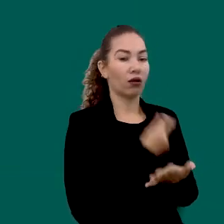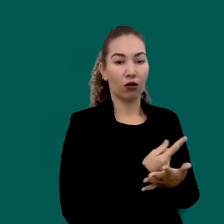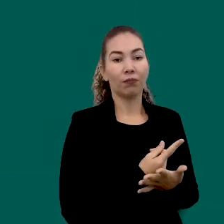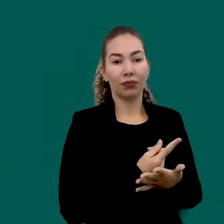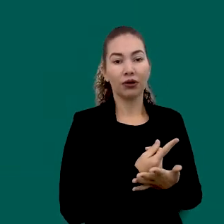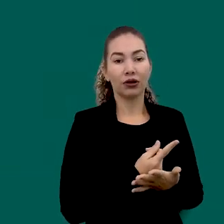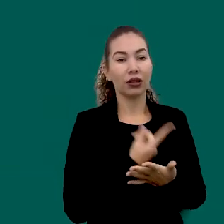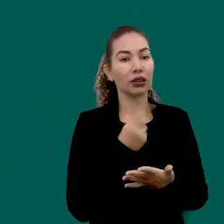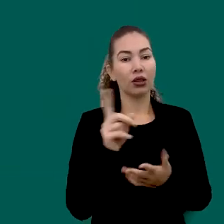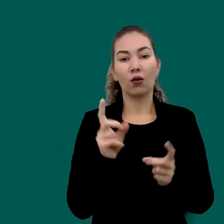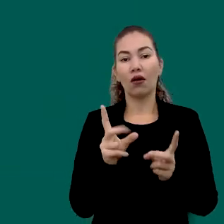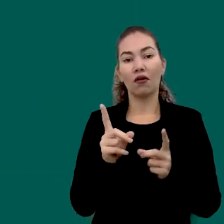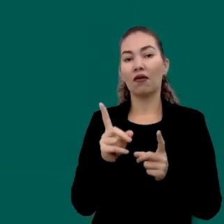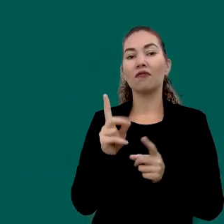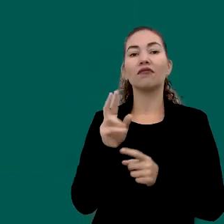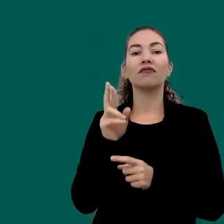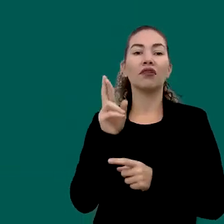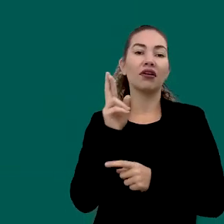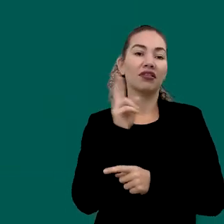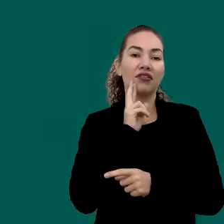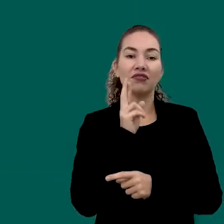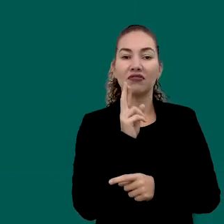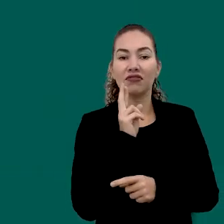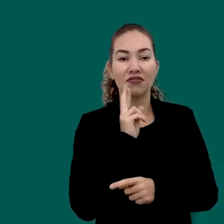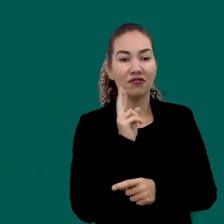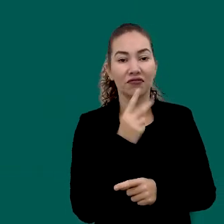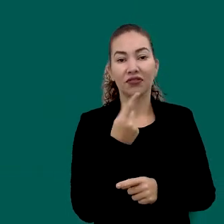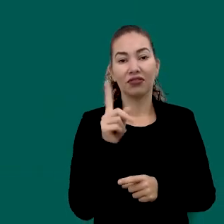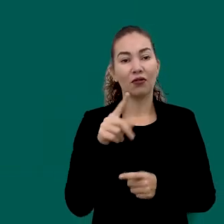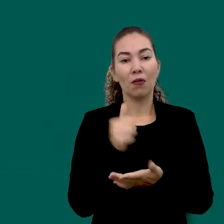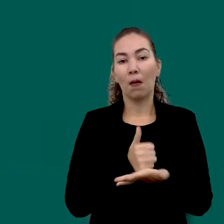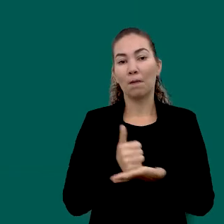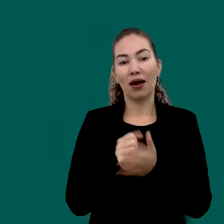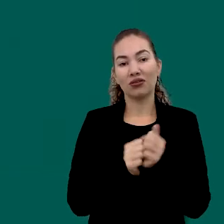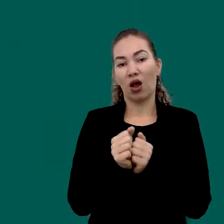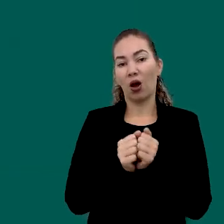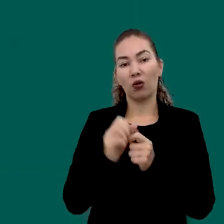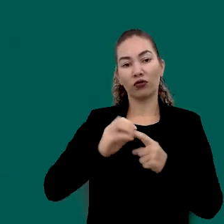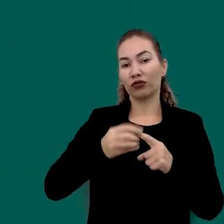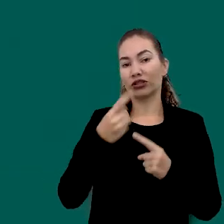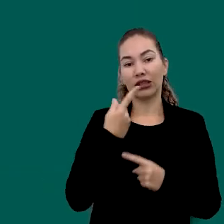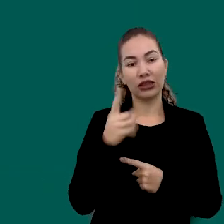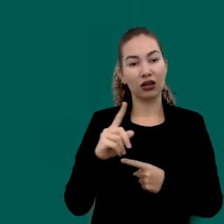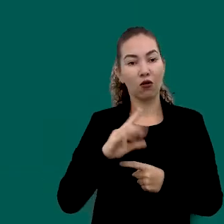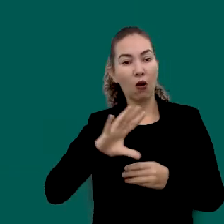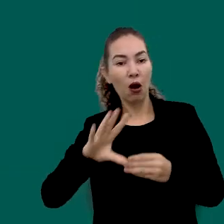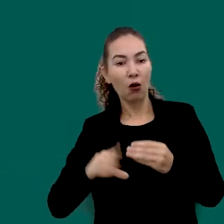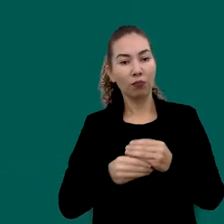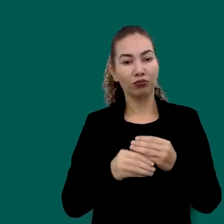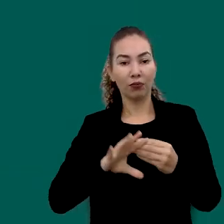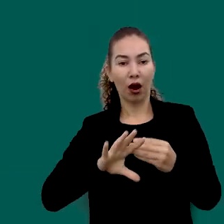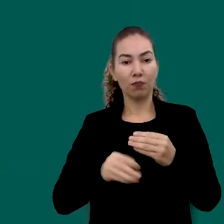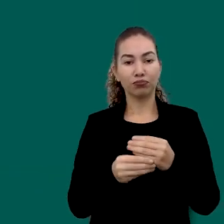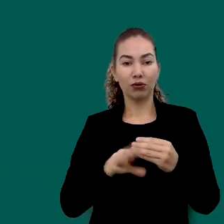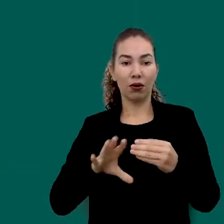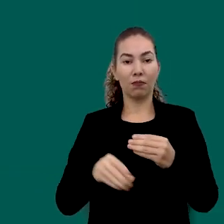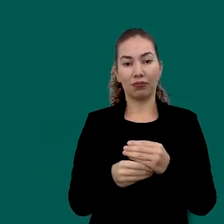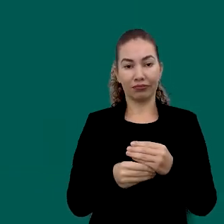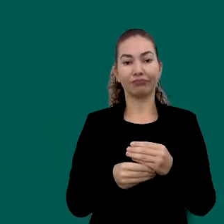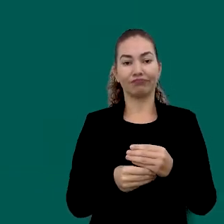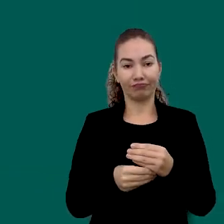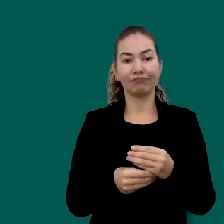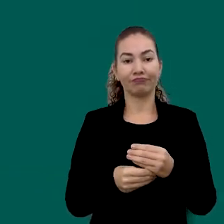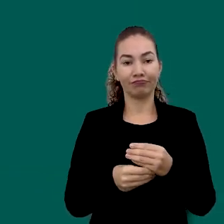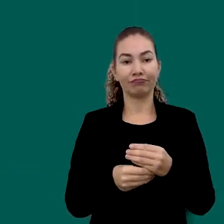aberto não é a venda de Coca-Cola, não é o arroz e feijão, não é o básico. Ele tem que complementar toda essa linha nesse produto básico. O produto